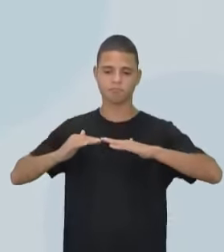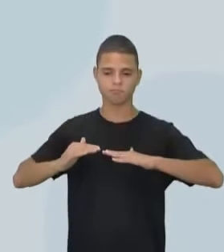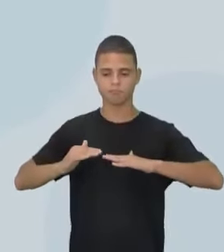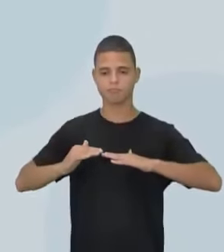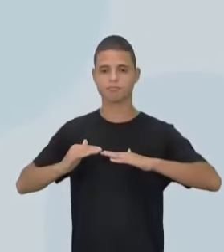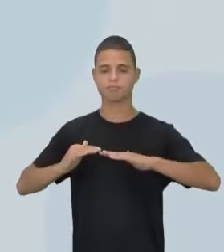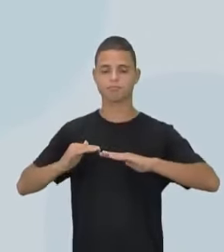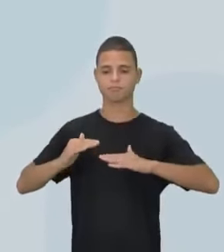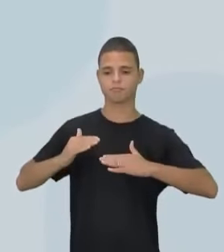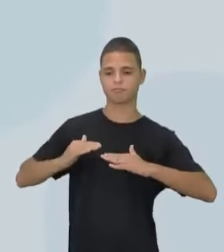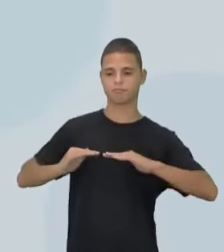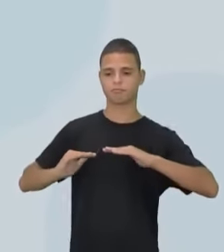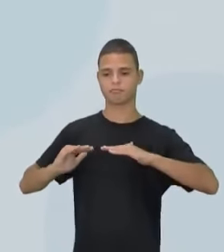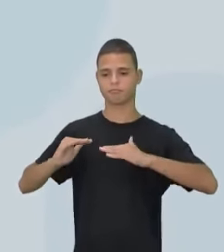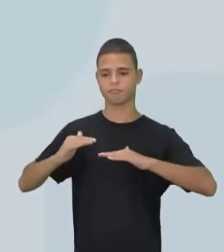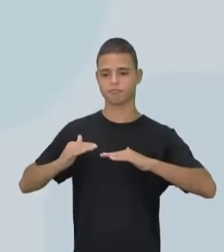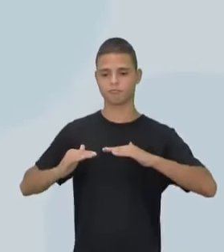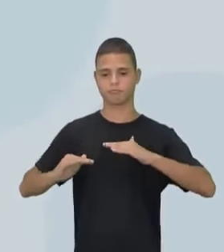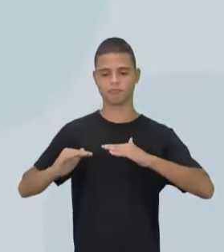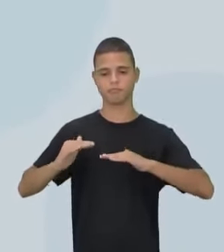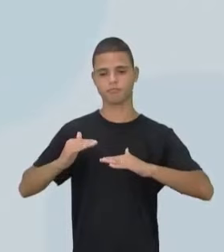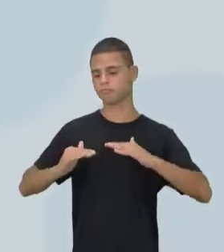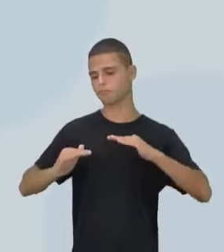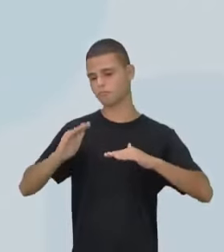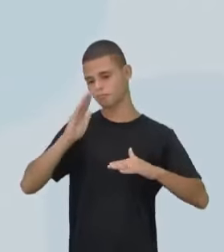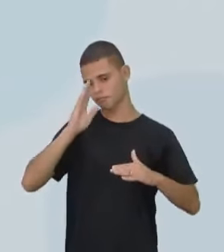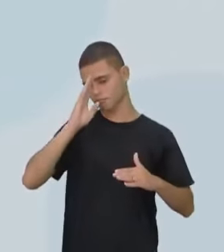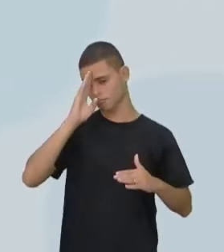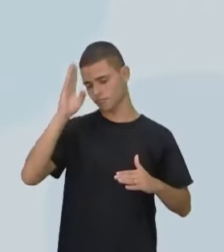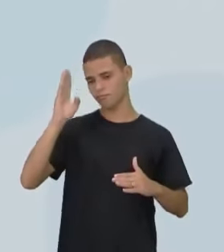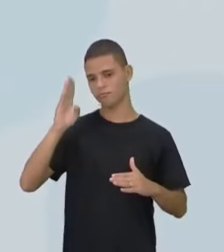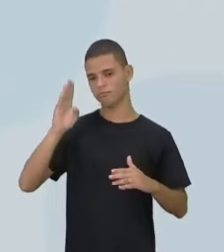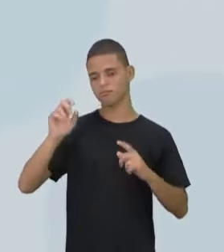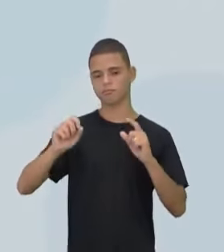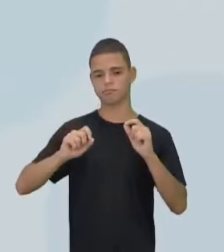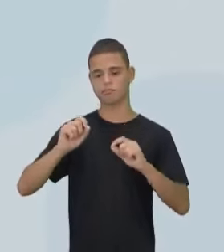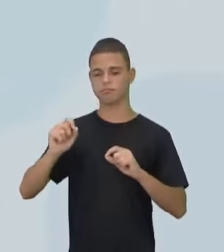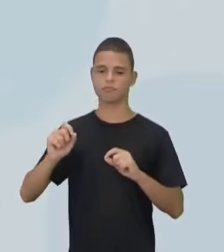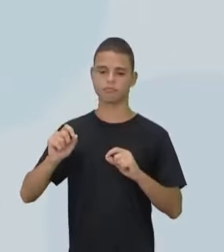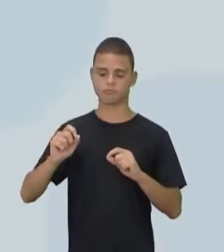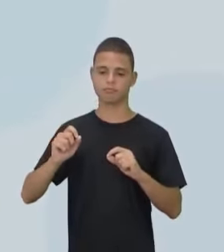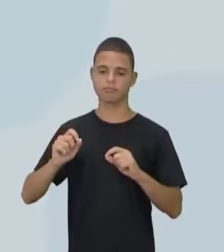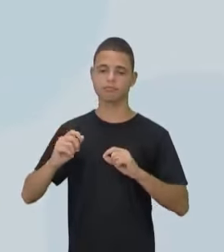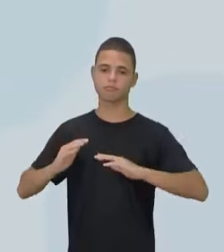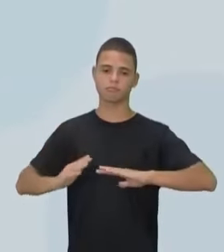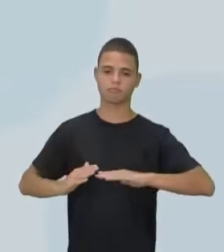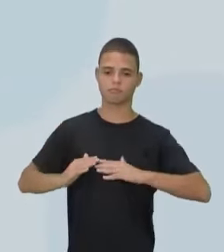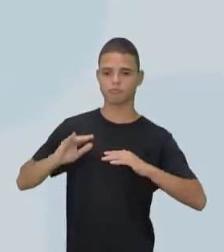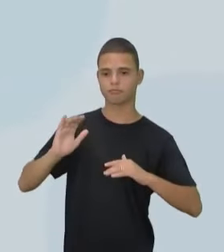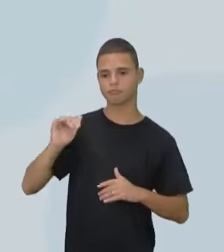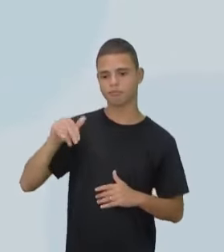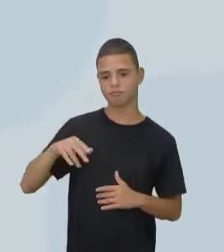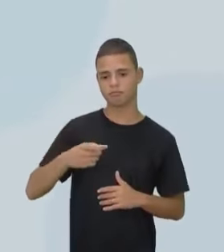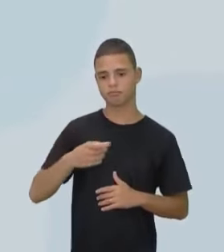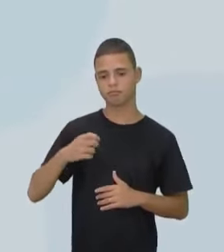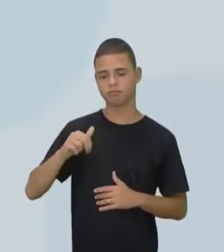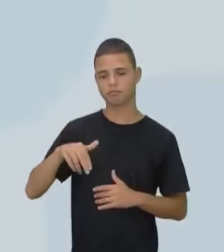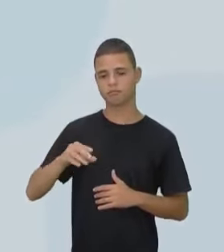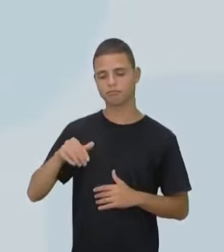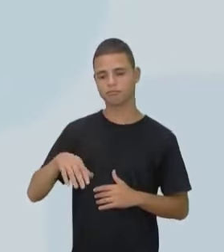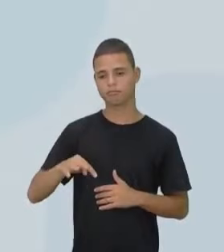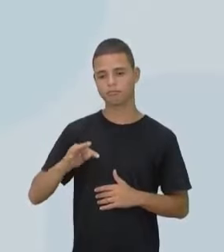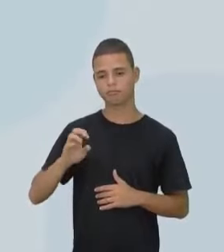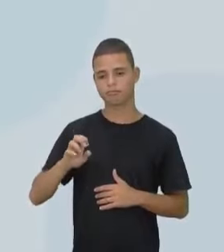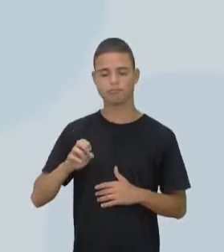de leito, né, de canal principal ou leito menor, a gente fala que é uma enchente, ok? Essa casa número 1